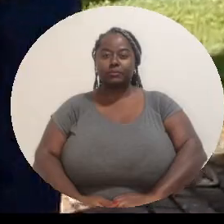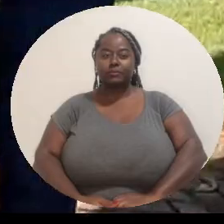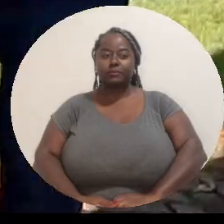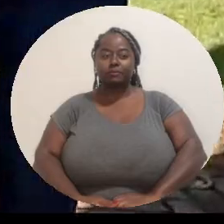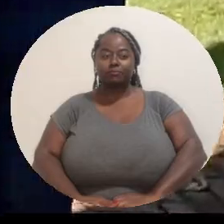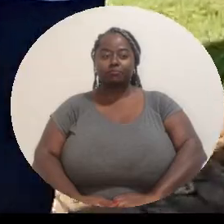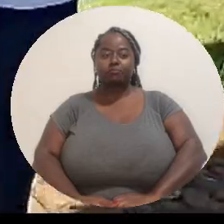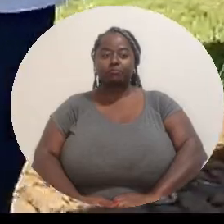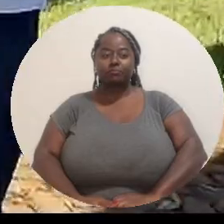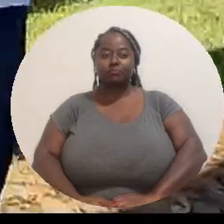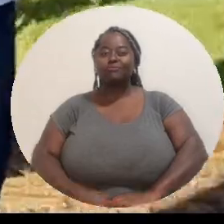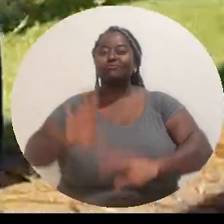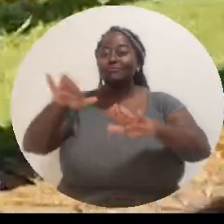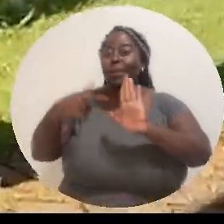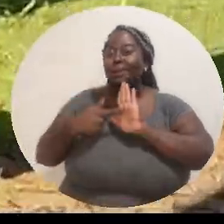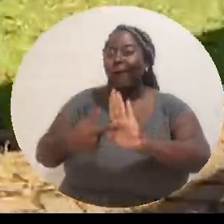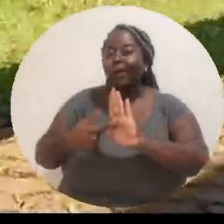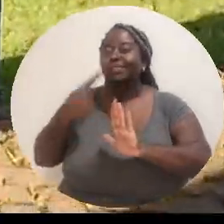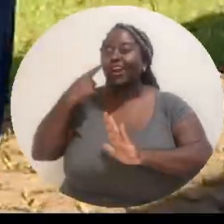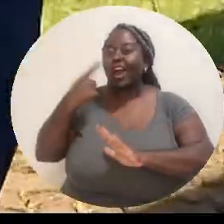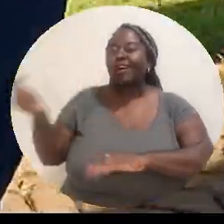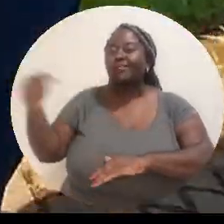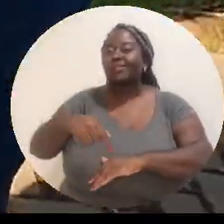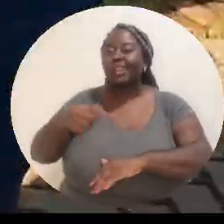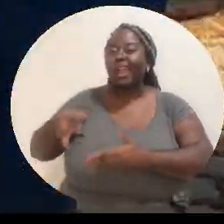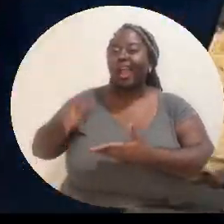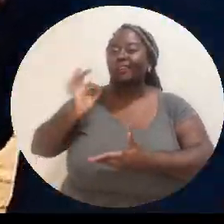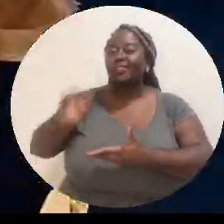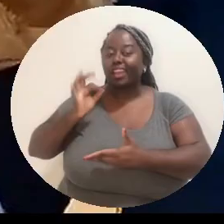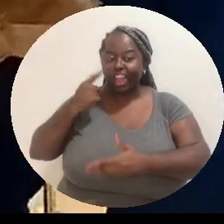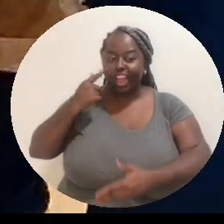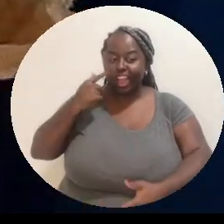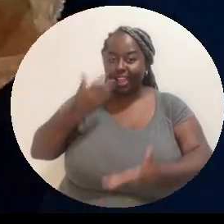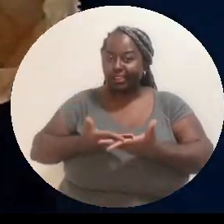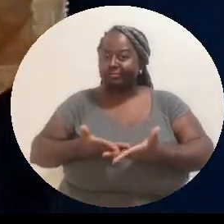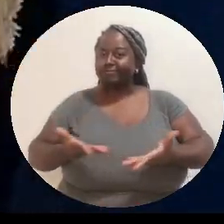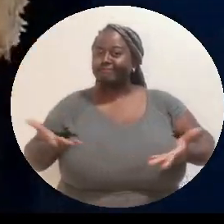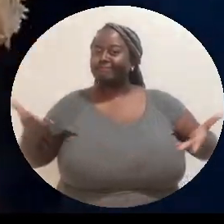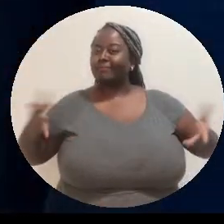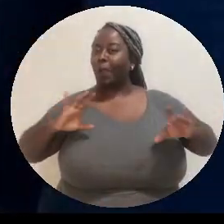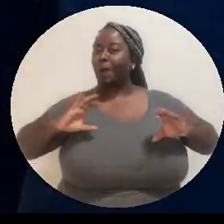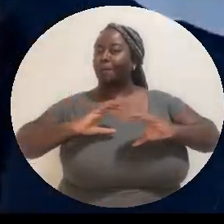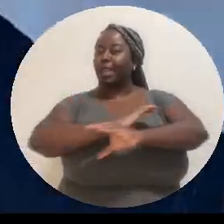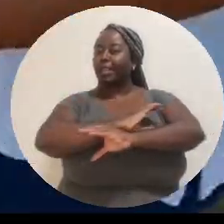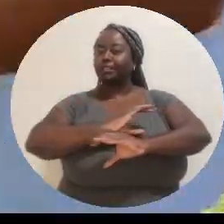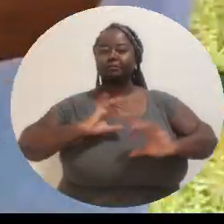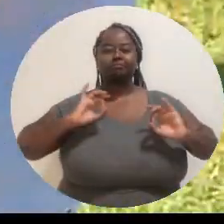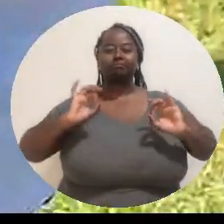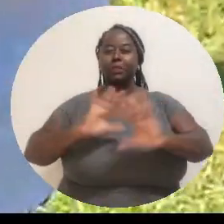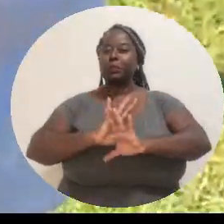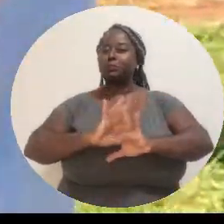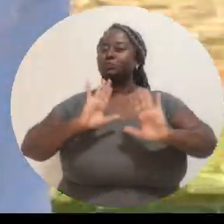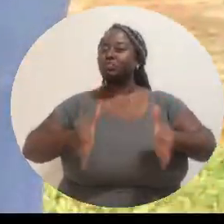E ó. Mostra ali pra quem for vir o coffee break. Isso, ó, gente. Ó. Café completo. É o Breakfast coffee play, né? já tá na mesa, é o já.